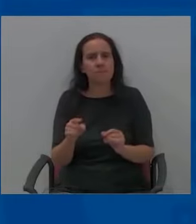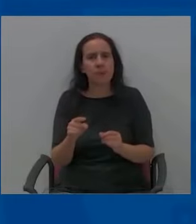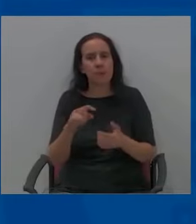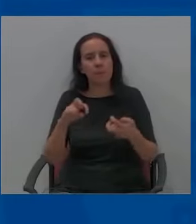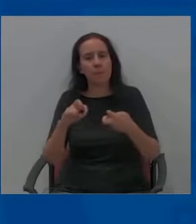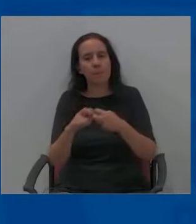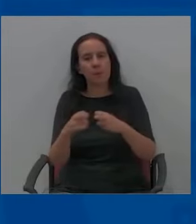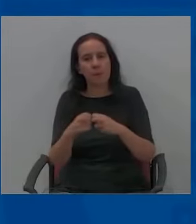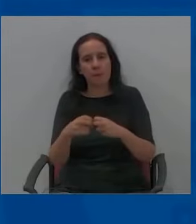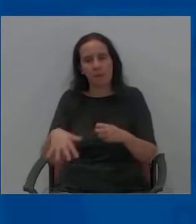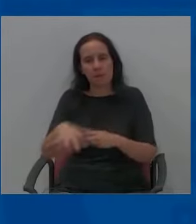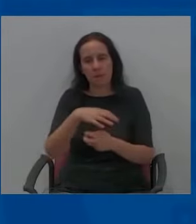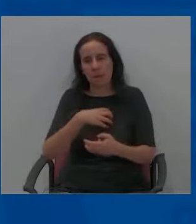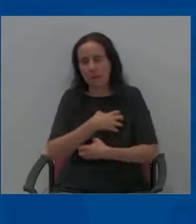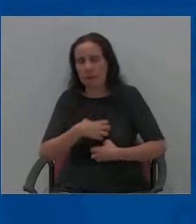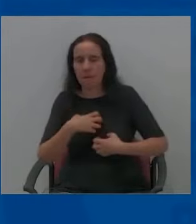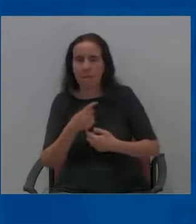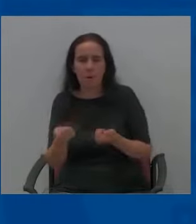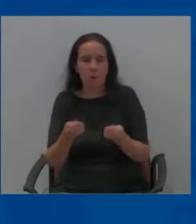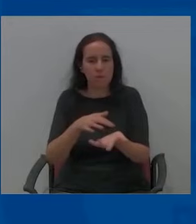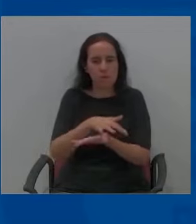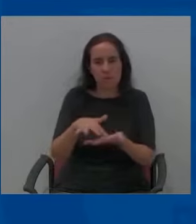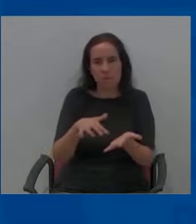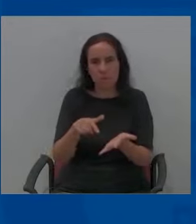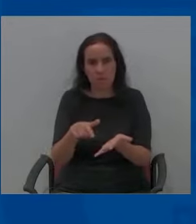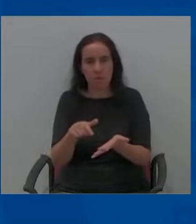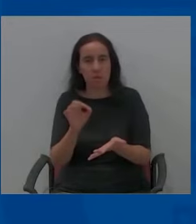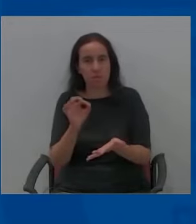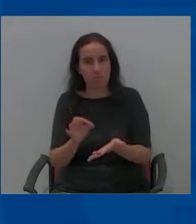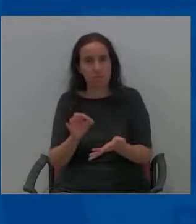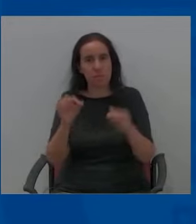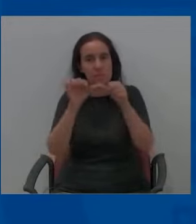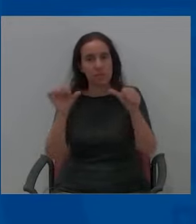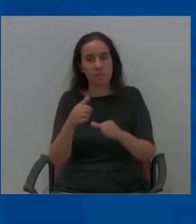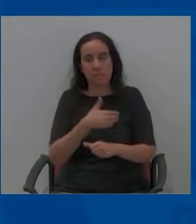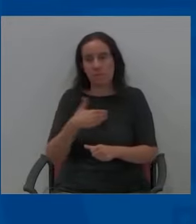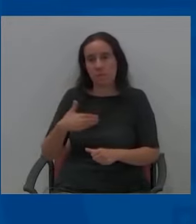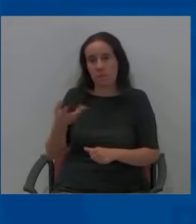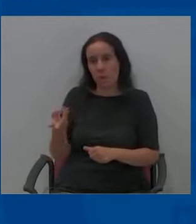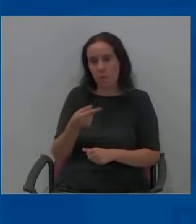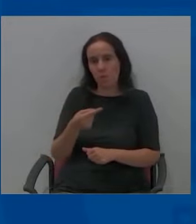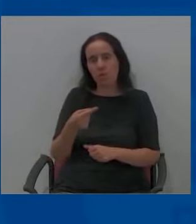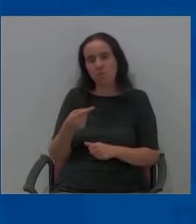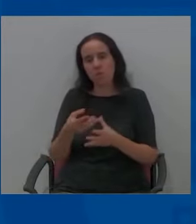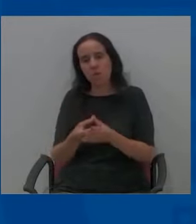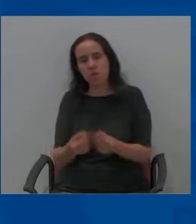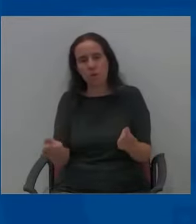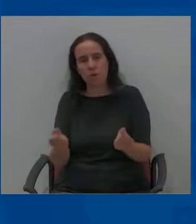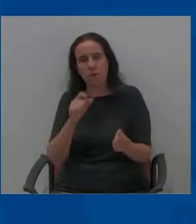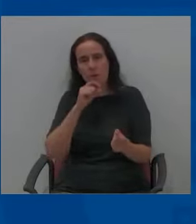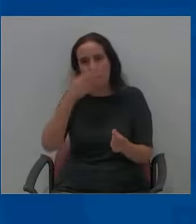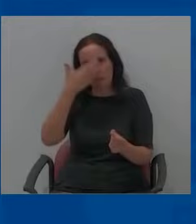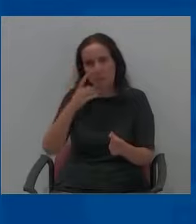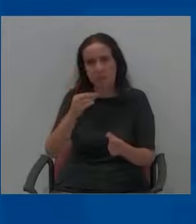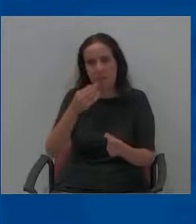do problema do drama da desorganização no no nos sistemas de saúde se pudessem resolver em 60